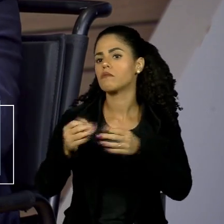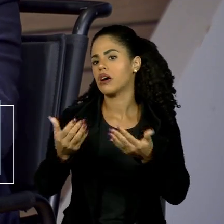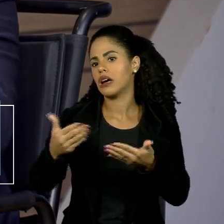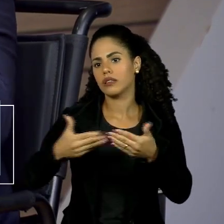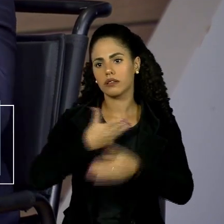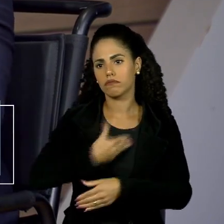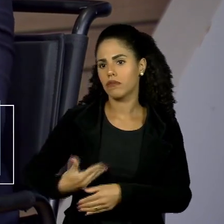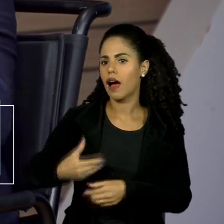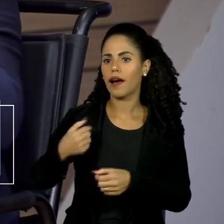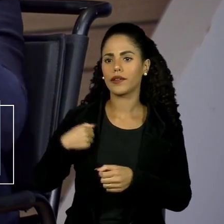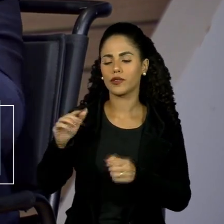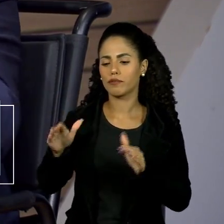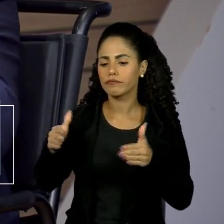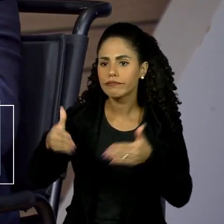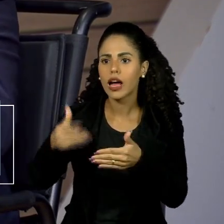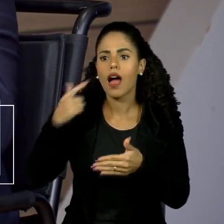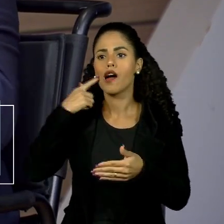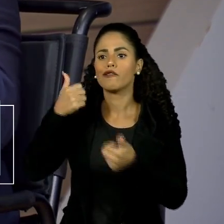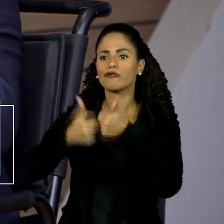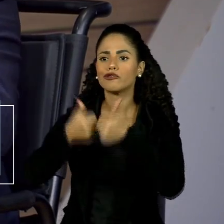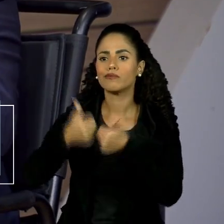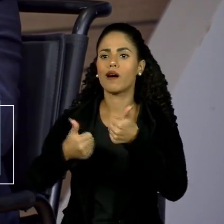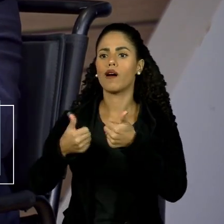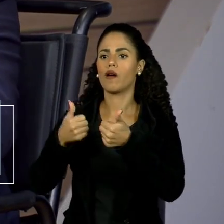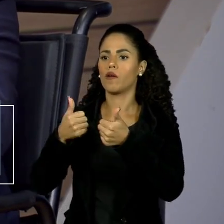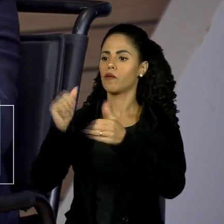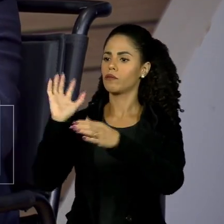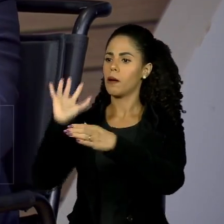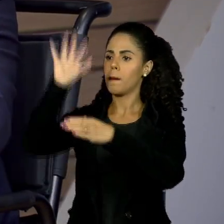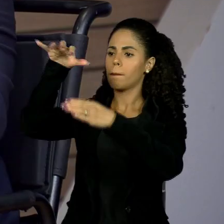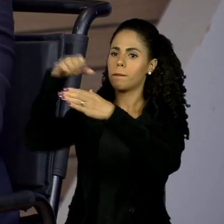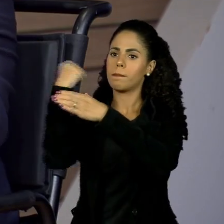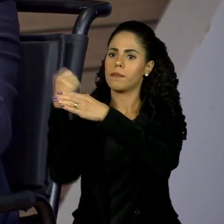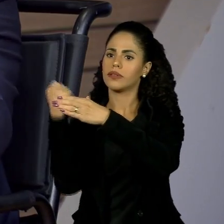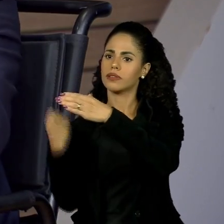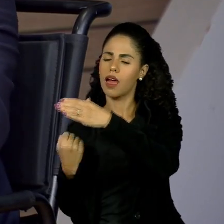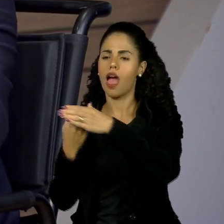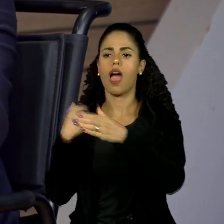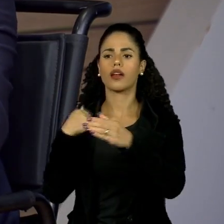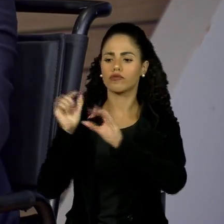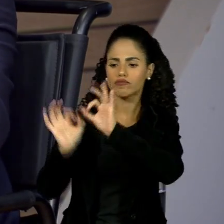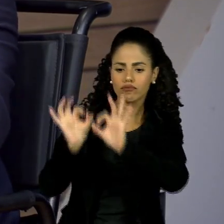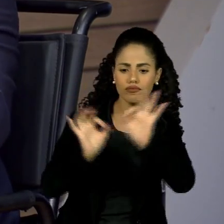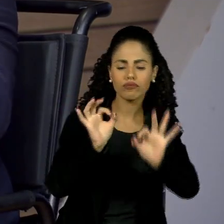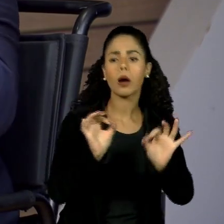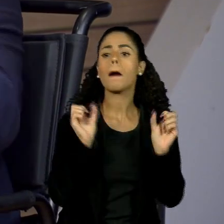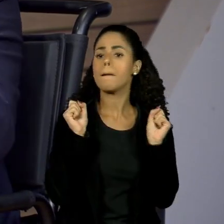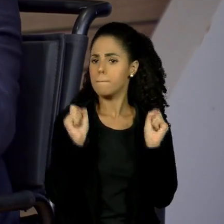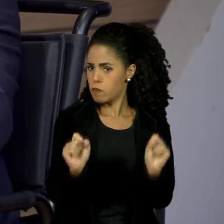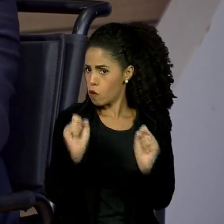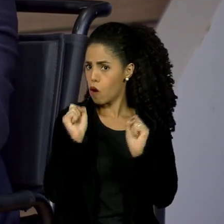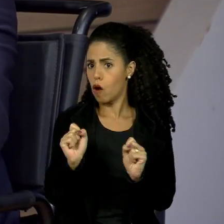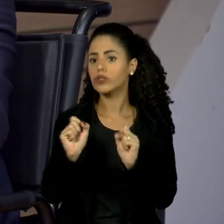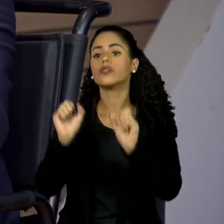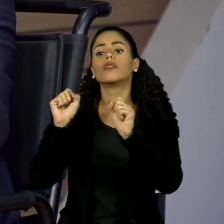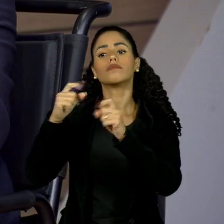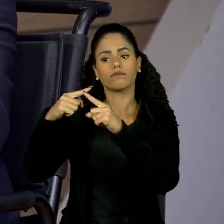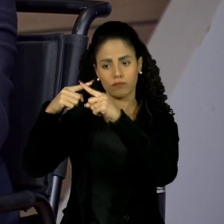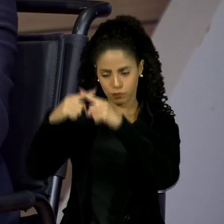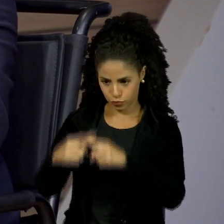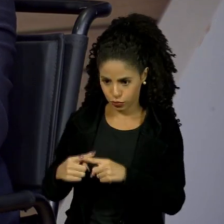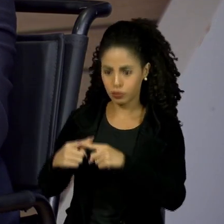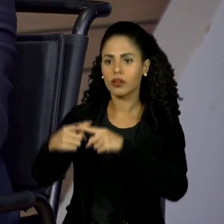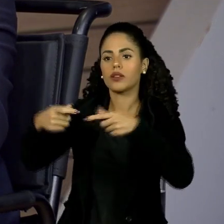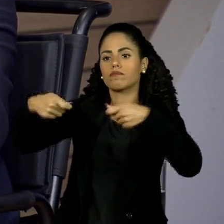jogo de futebol, de basquete, de tênis, desde que organizado por confederação ou federação, e esse é o tal